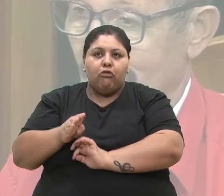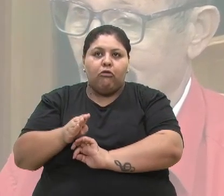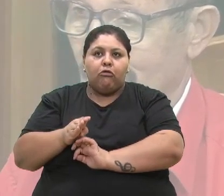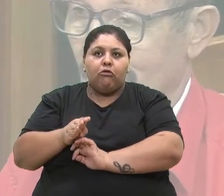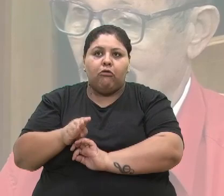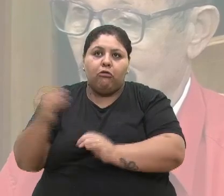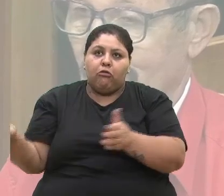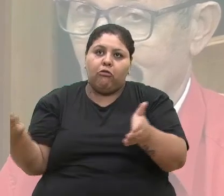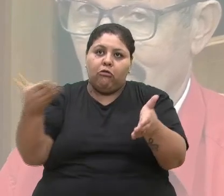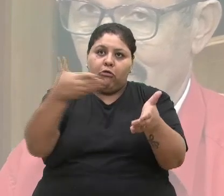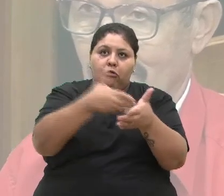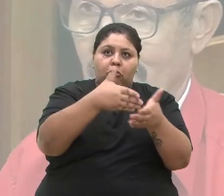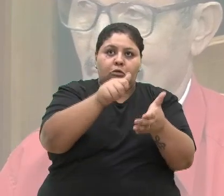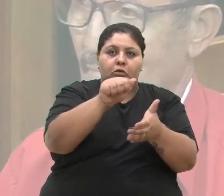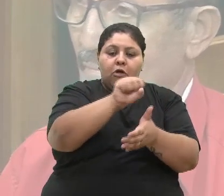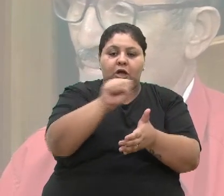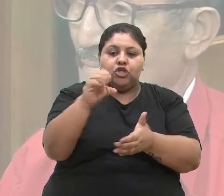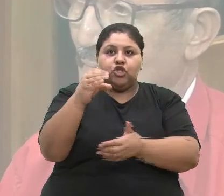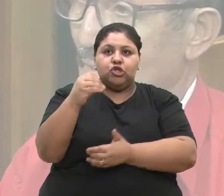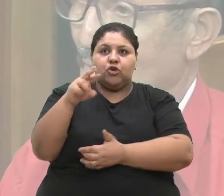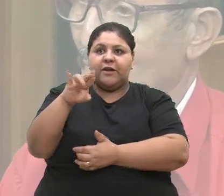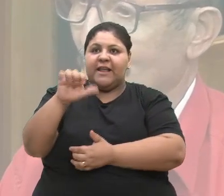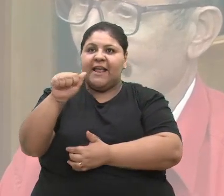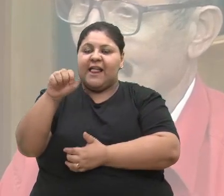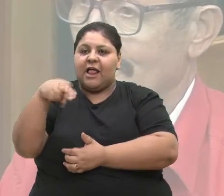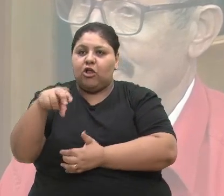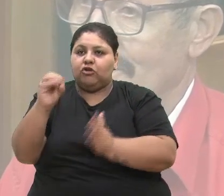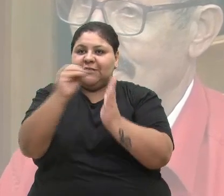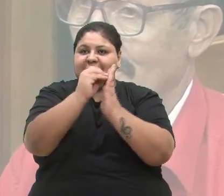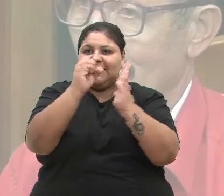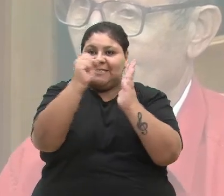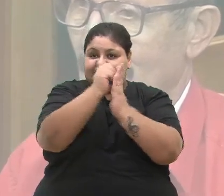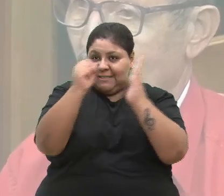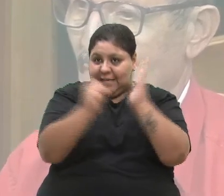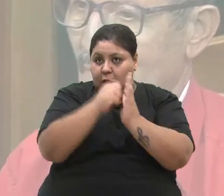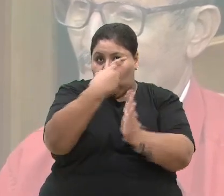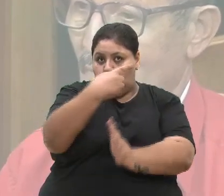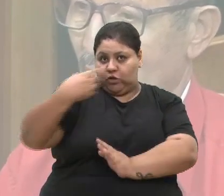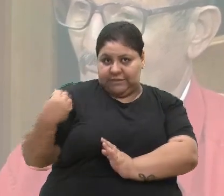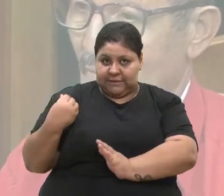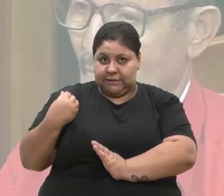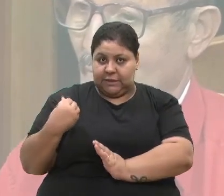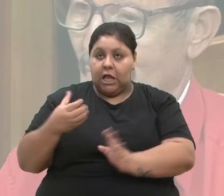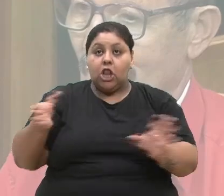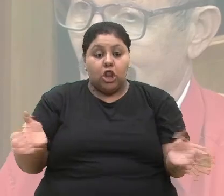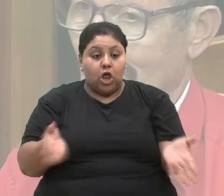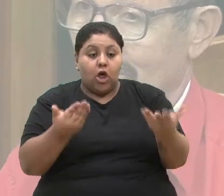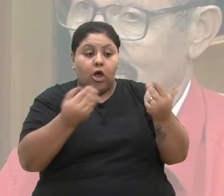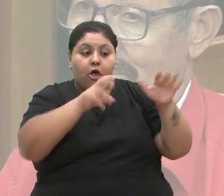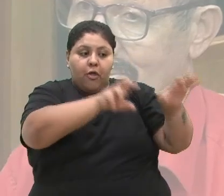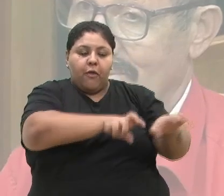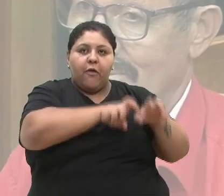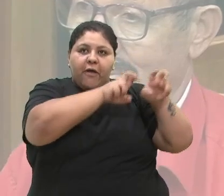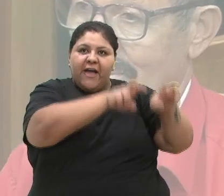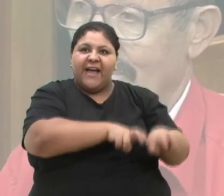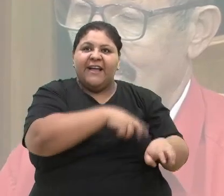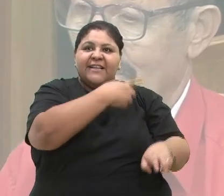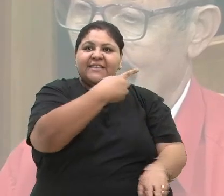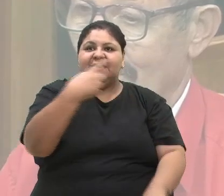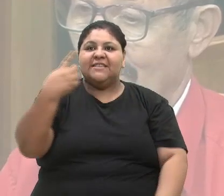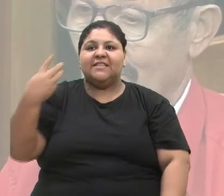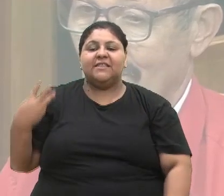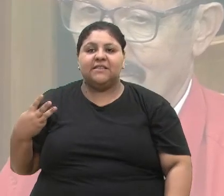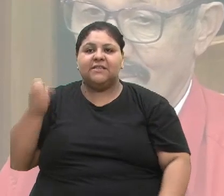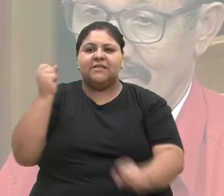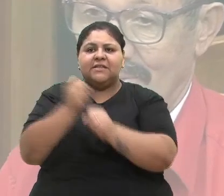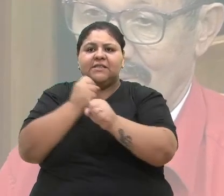pelos açorianos no século XVI. A nossa festa em Vila Seca existe há 113 anos e ela